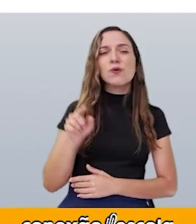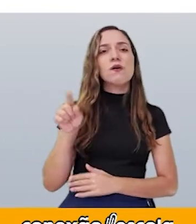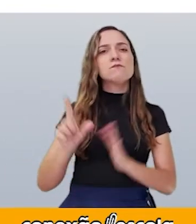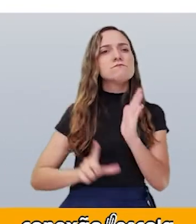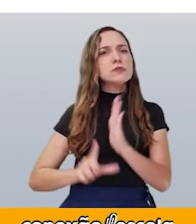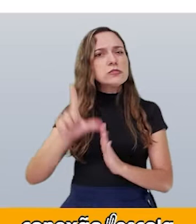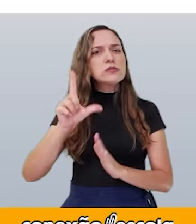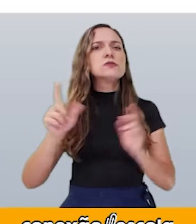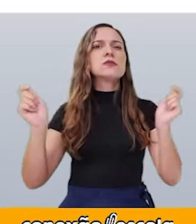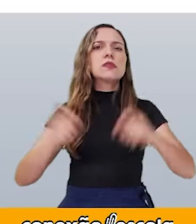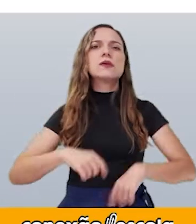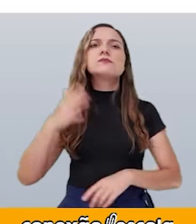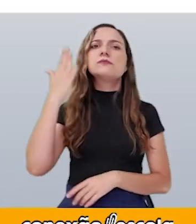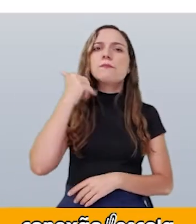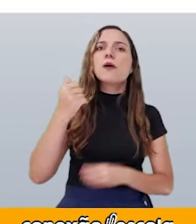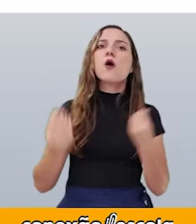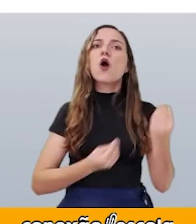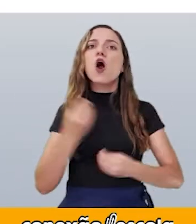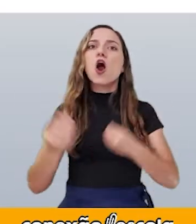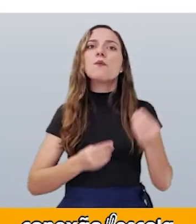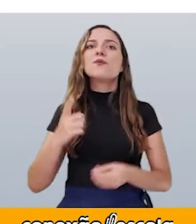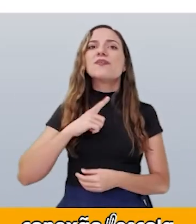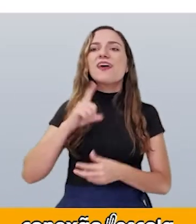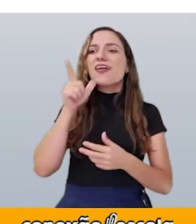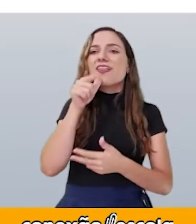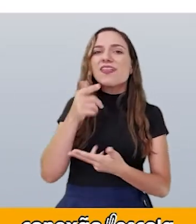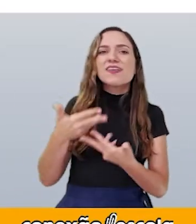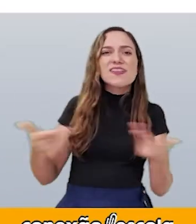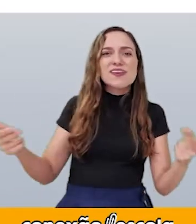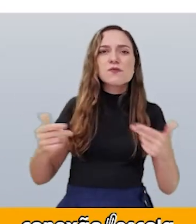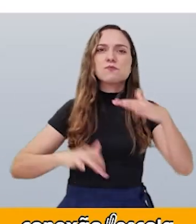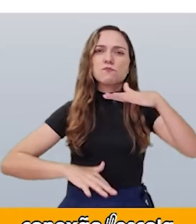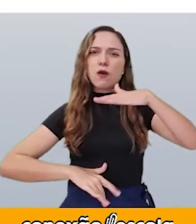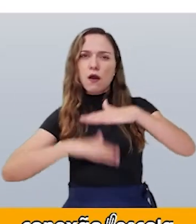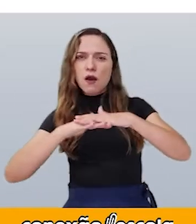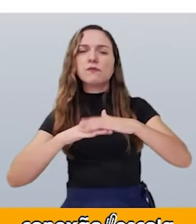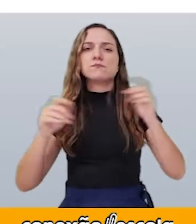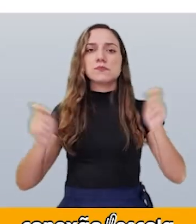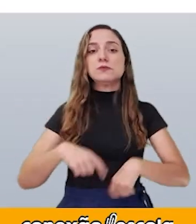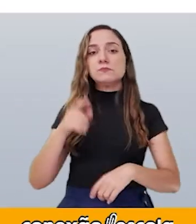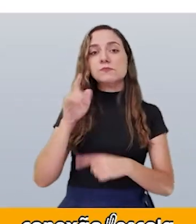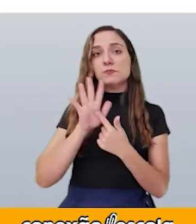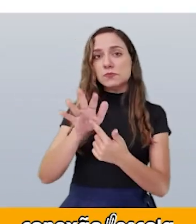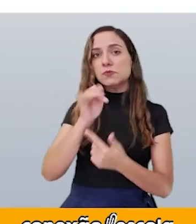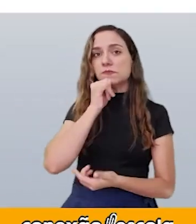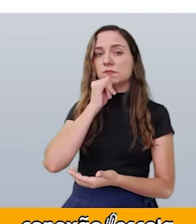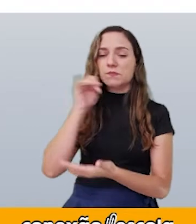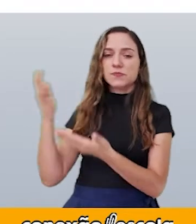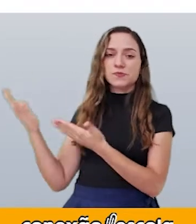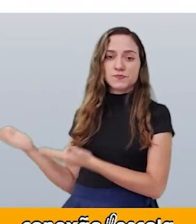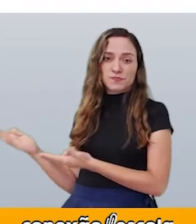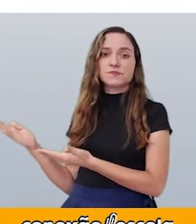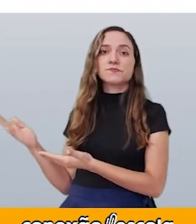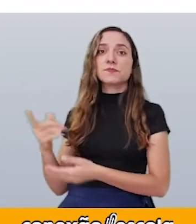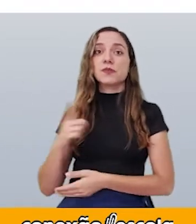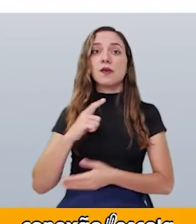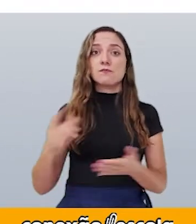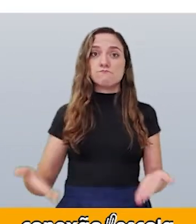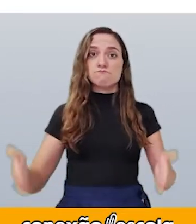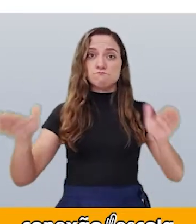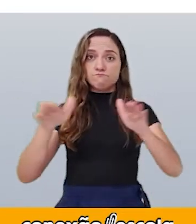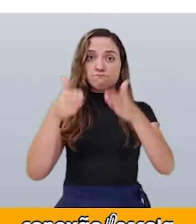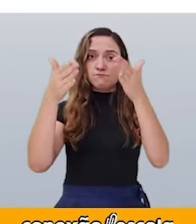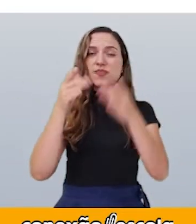a capacidade dos líquidos. Veja um exemplo. Esse galão de